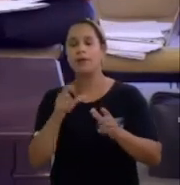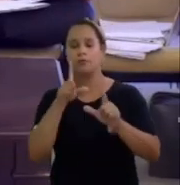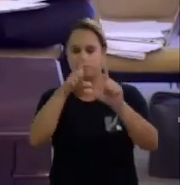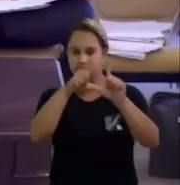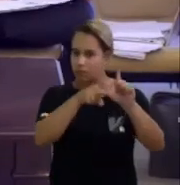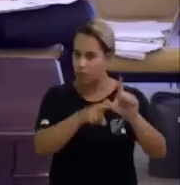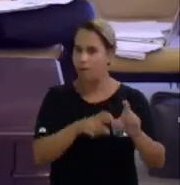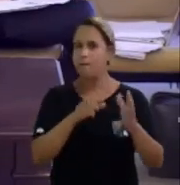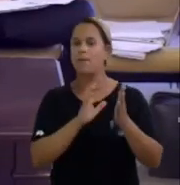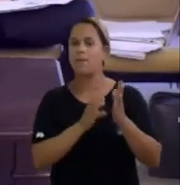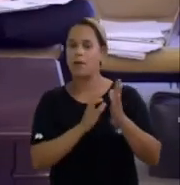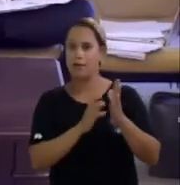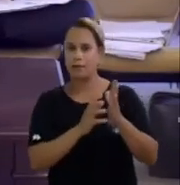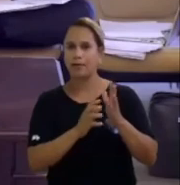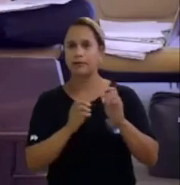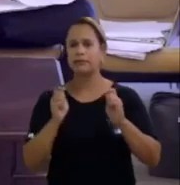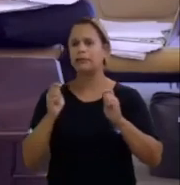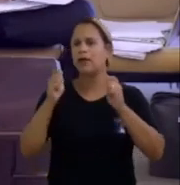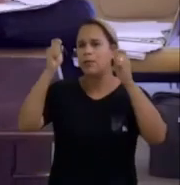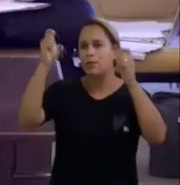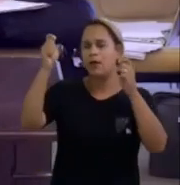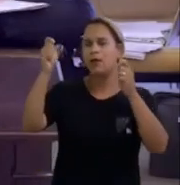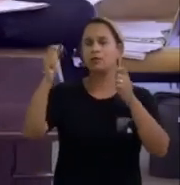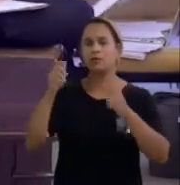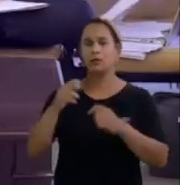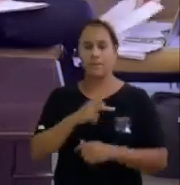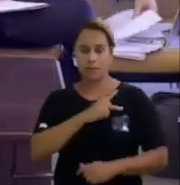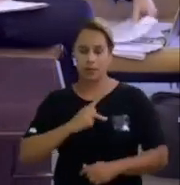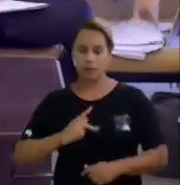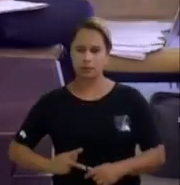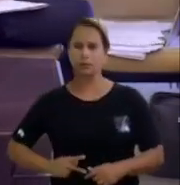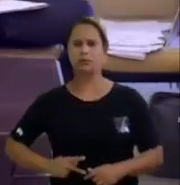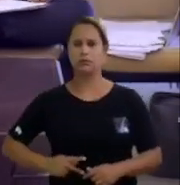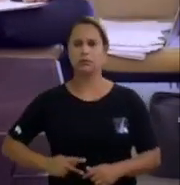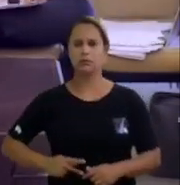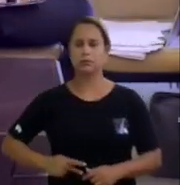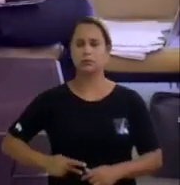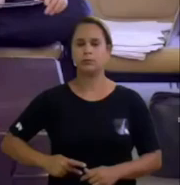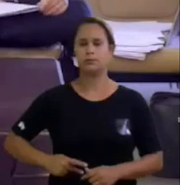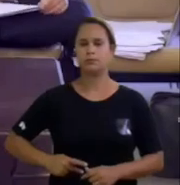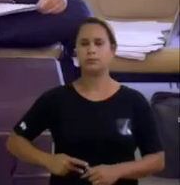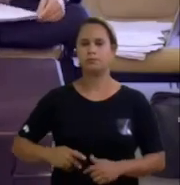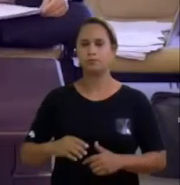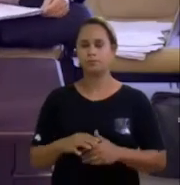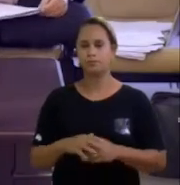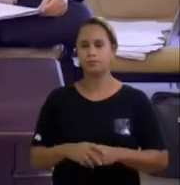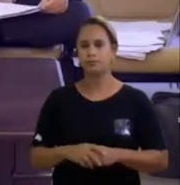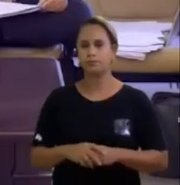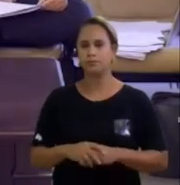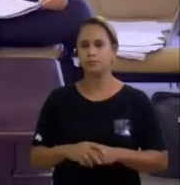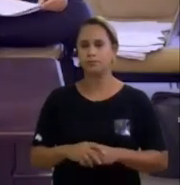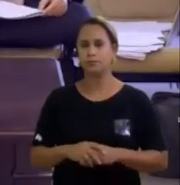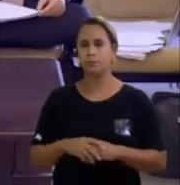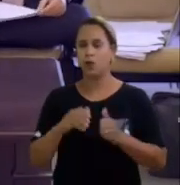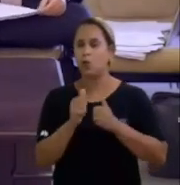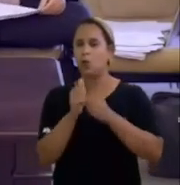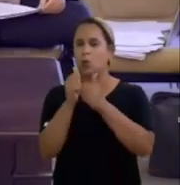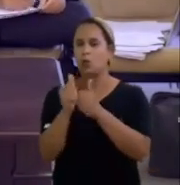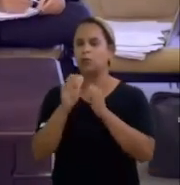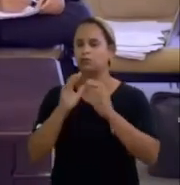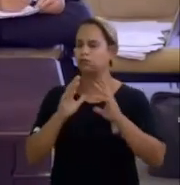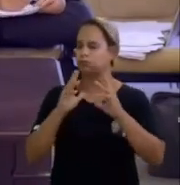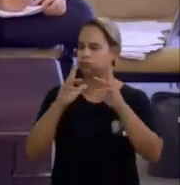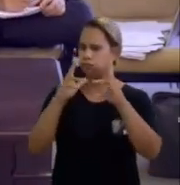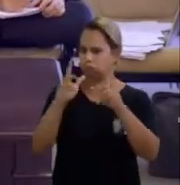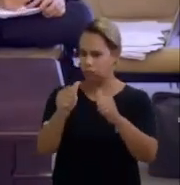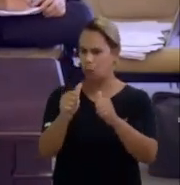presidente da República. Uma campanha a presidente da República veio acompanhada de todo o acervo que a grande mídia